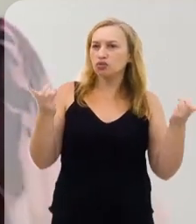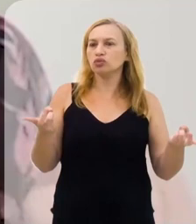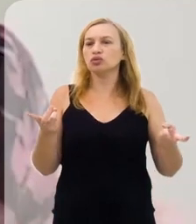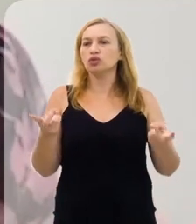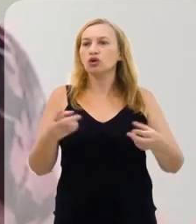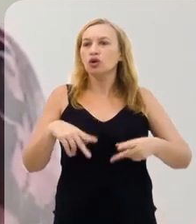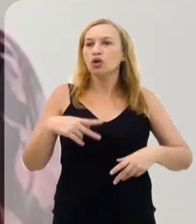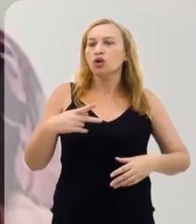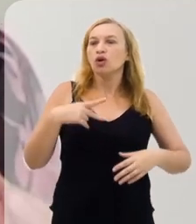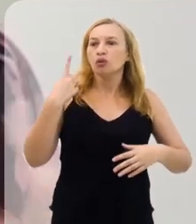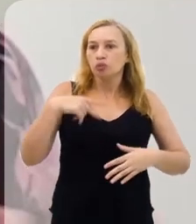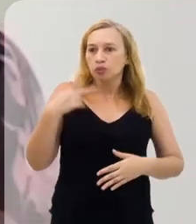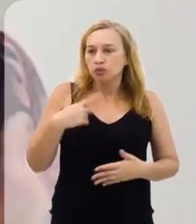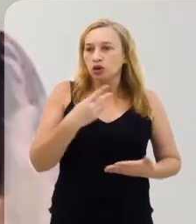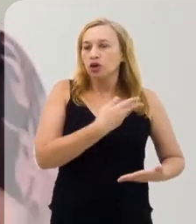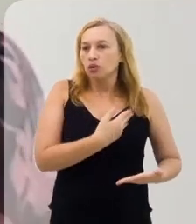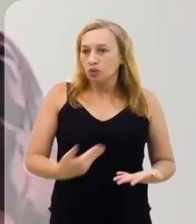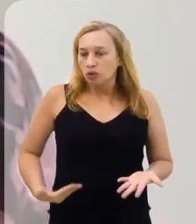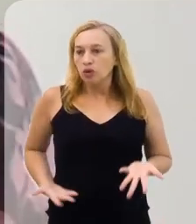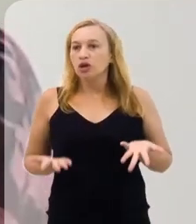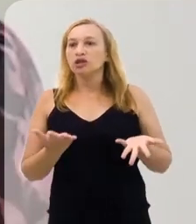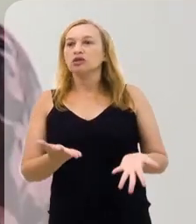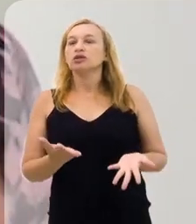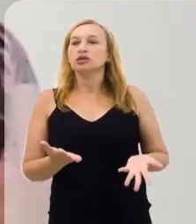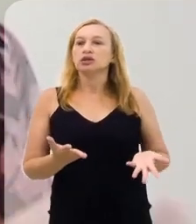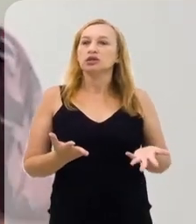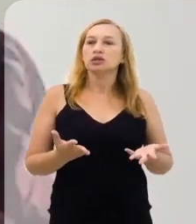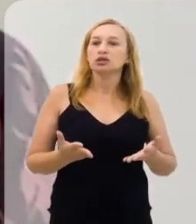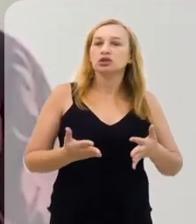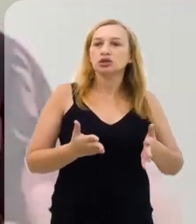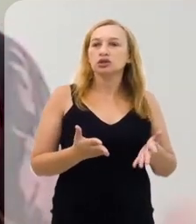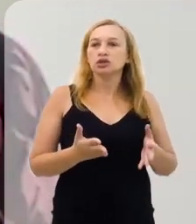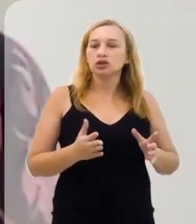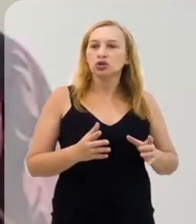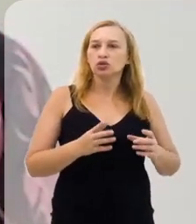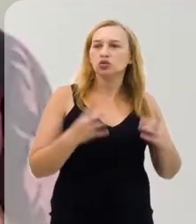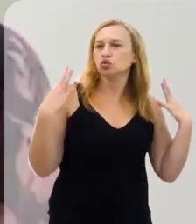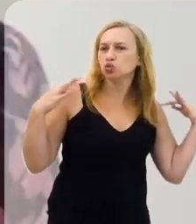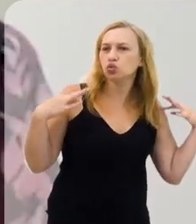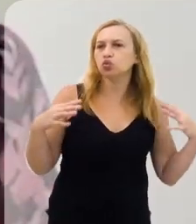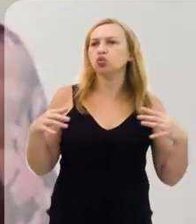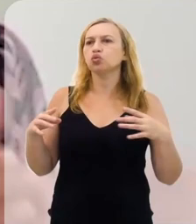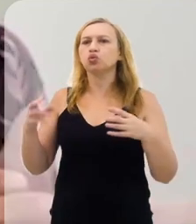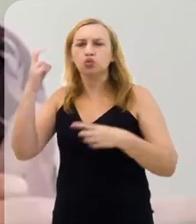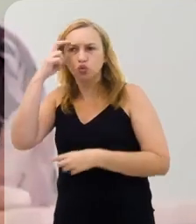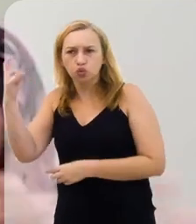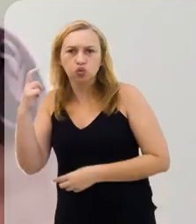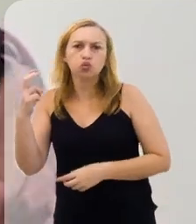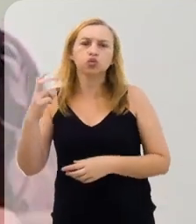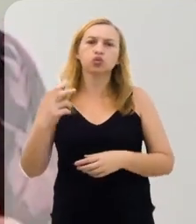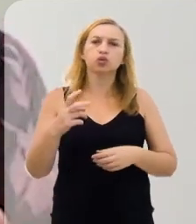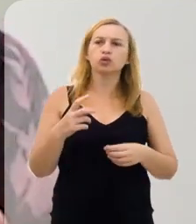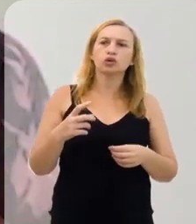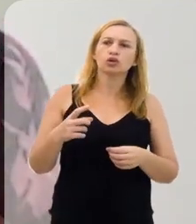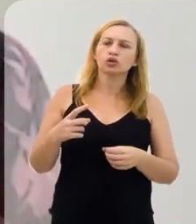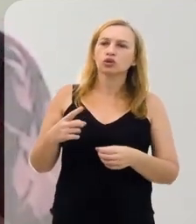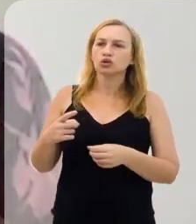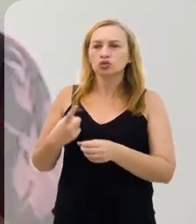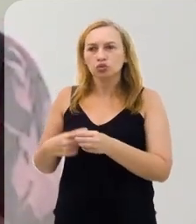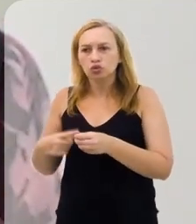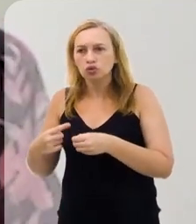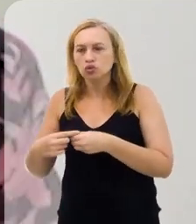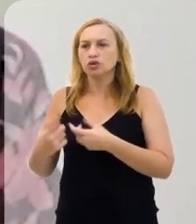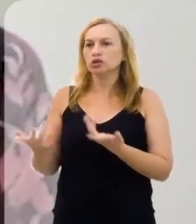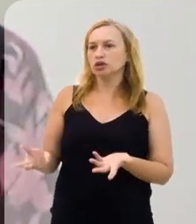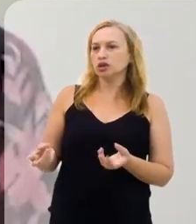pasta, aí falando do poder público, né, atuando nesse processo. A pasta do turismo e a da cultura, às vezes está misturado